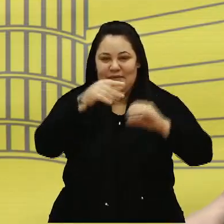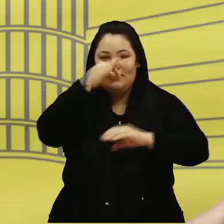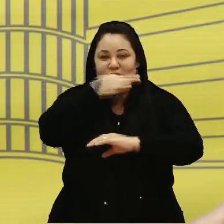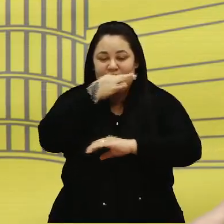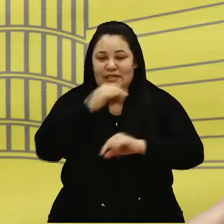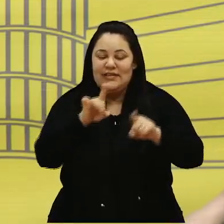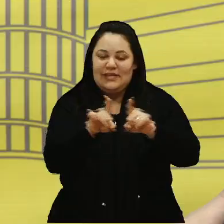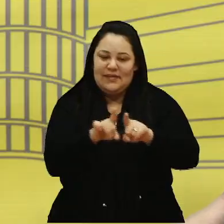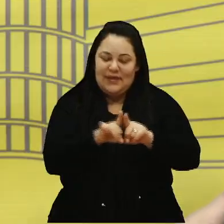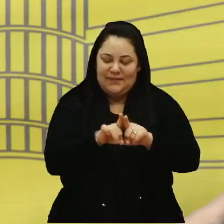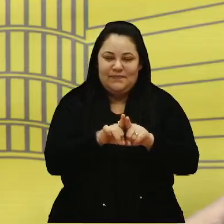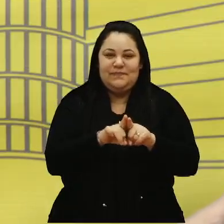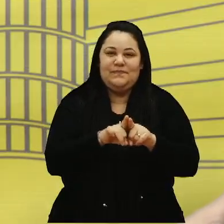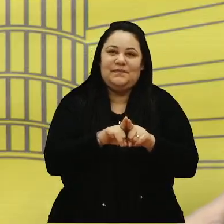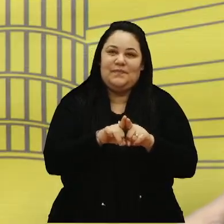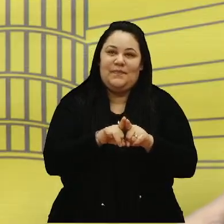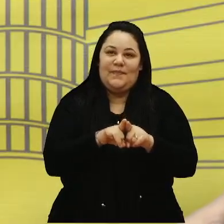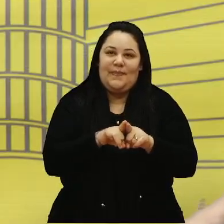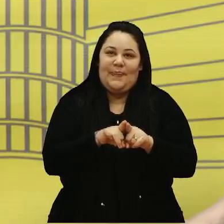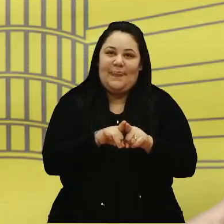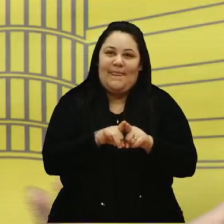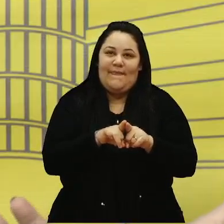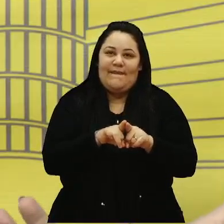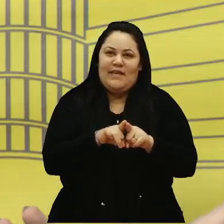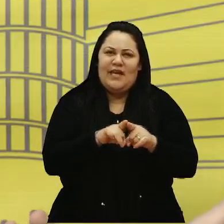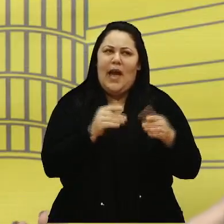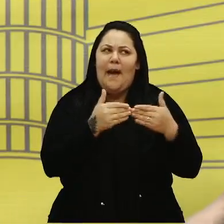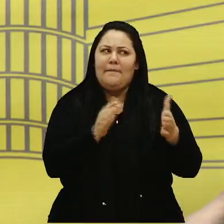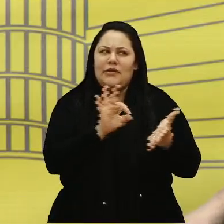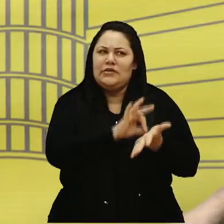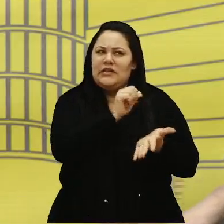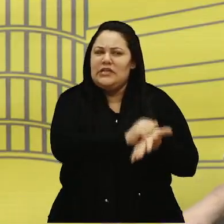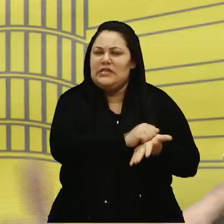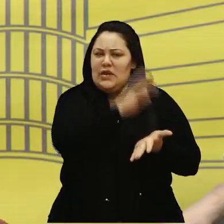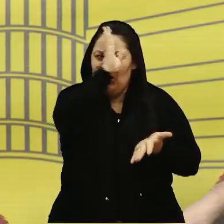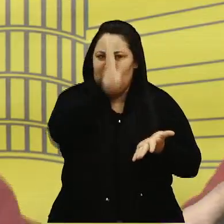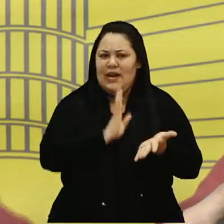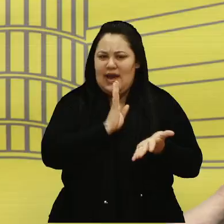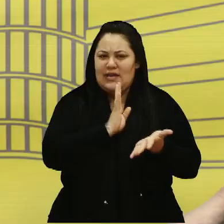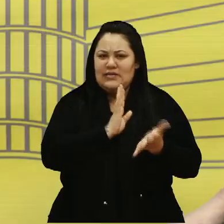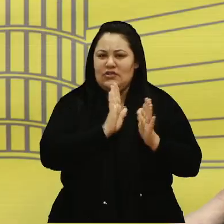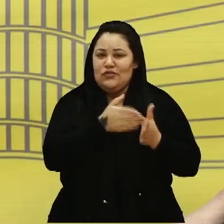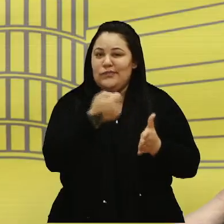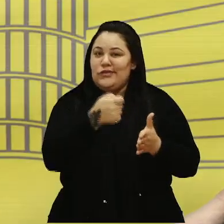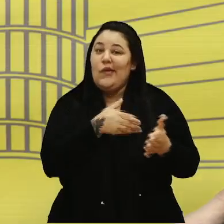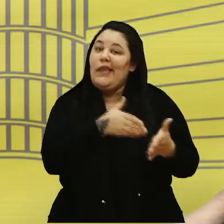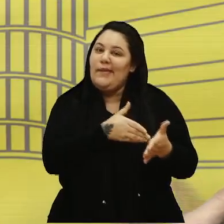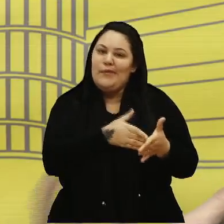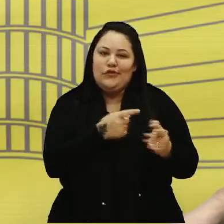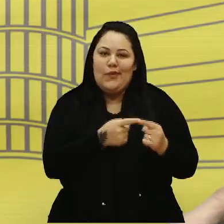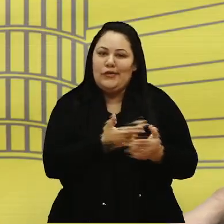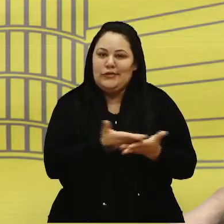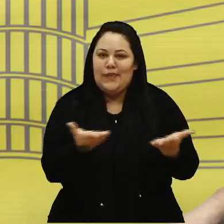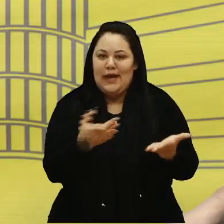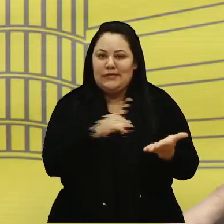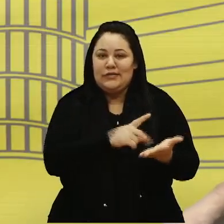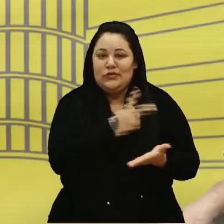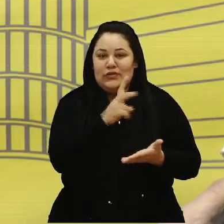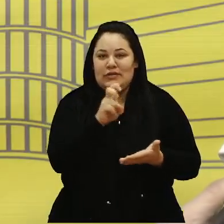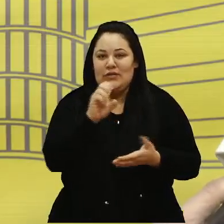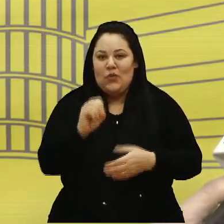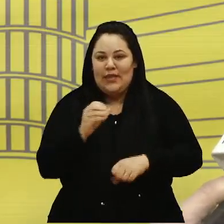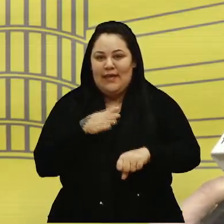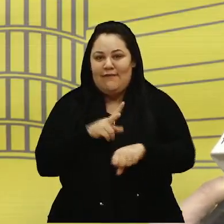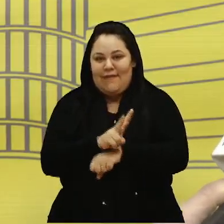Sul e que, Carol, abriu as inscrições que são gratuitas e a gente teve que limitar por uma questão de espaço a 250